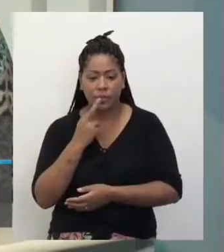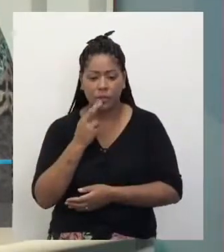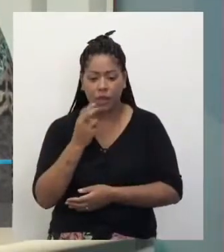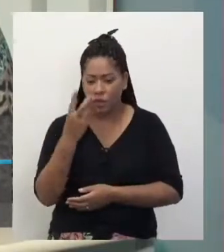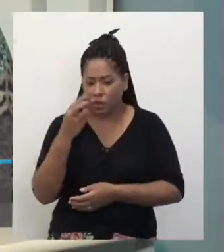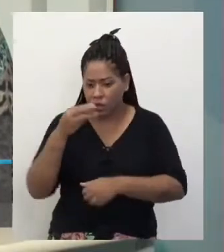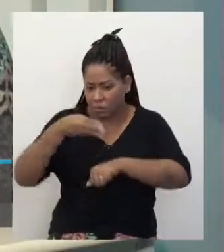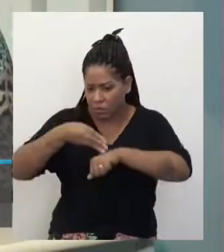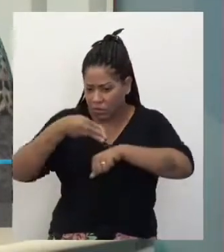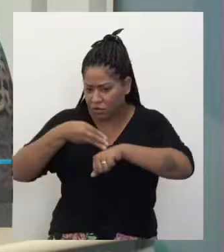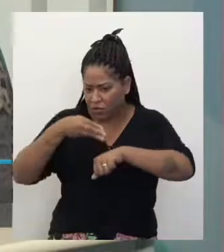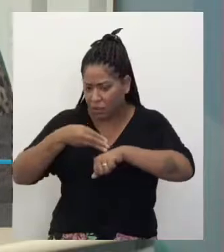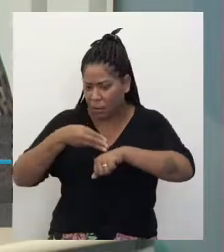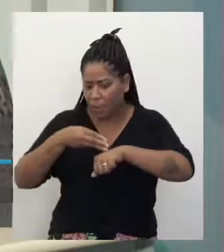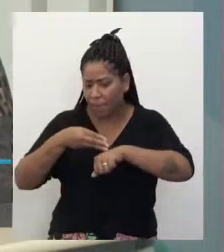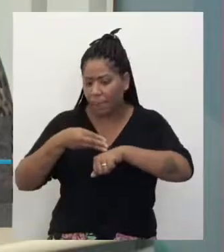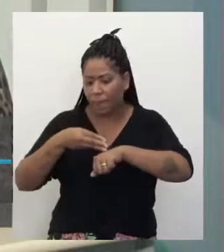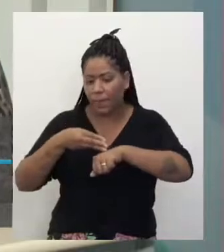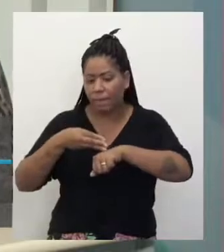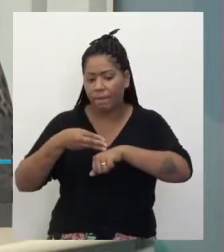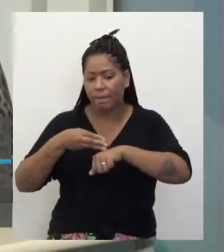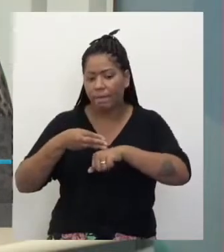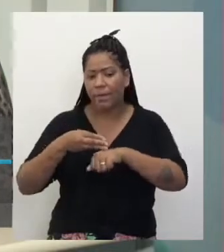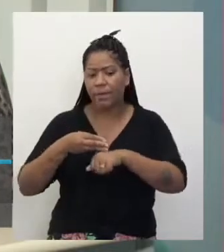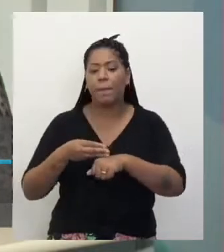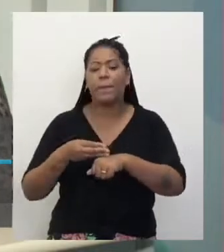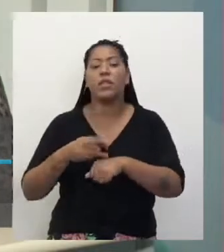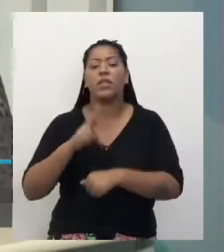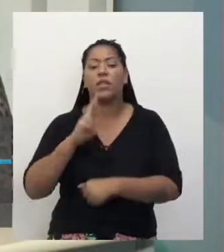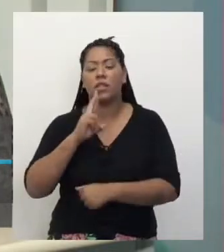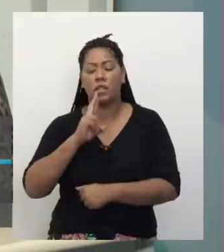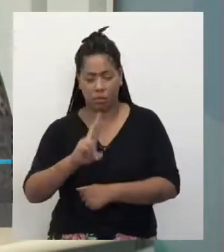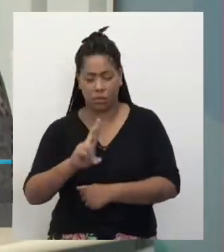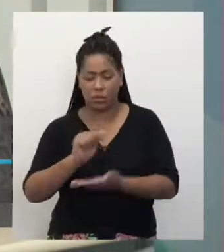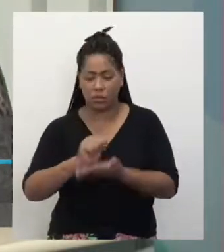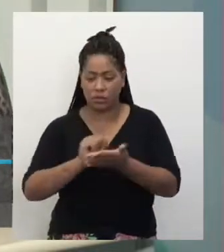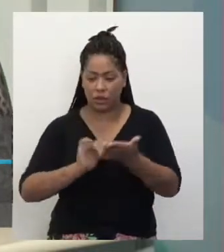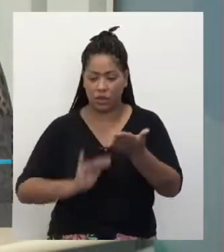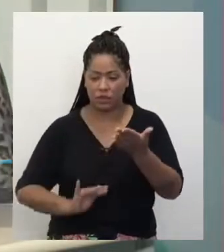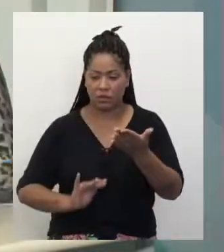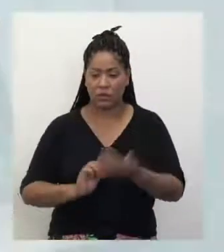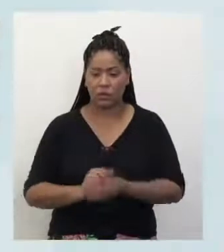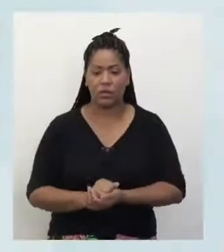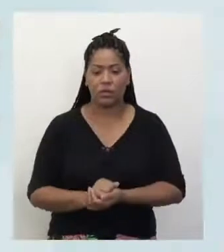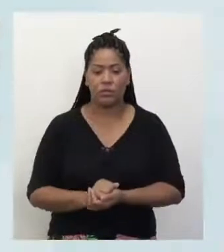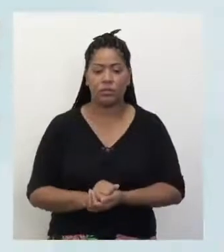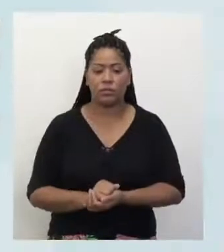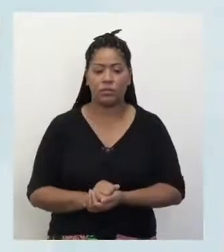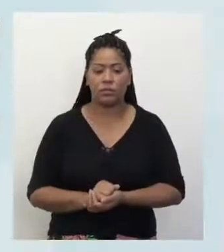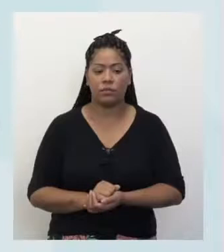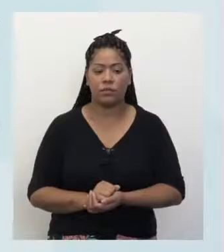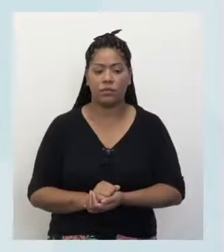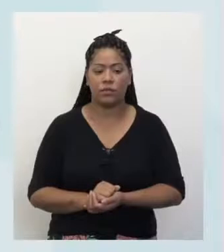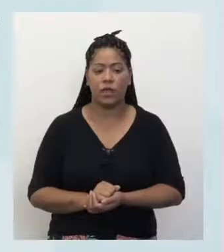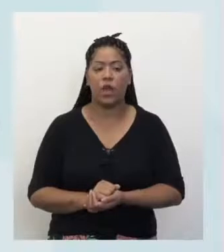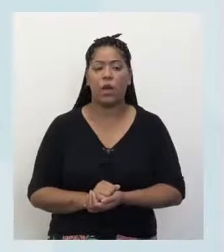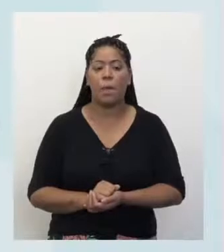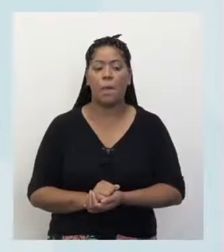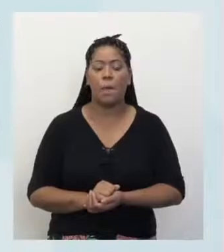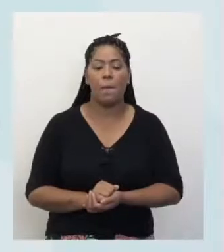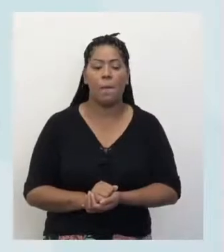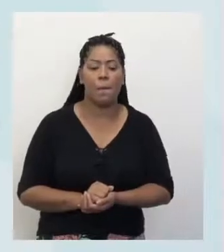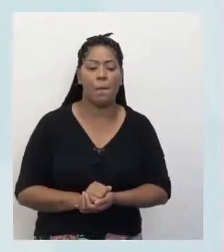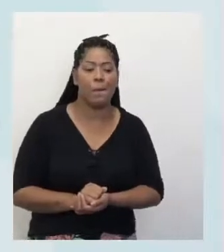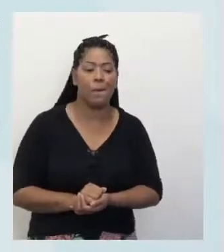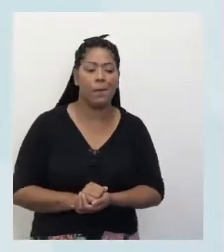2 minutinhos, Elaine? 2 minutos são suficientes para vocês responderem essas questões. Vamos lá, interpretando então a diversidade.